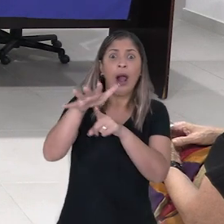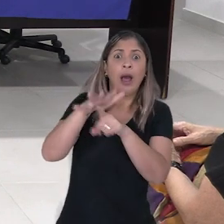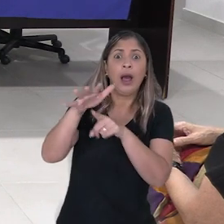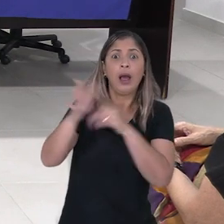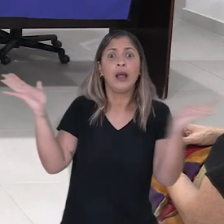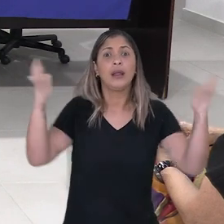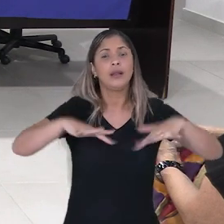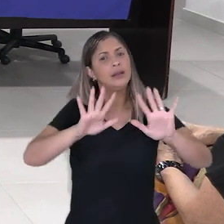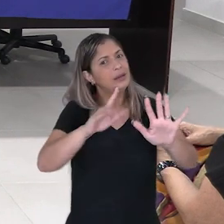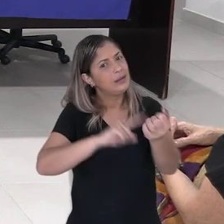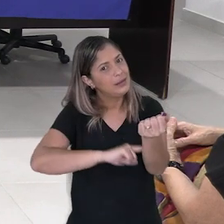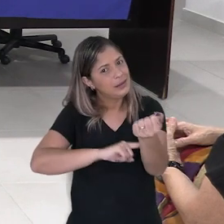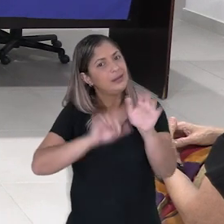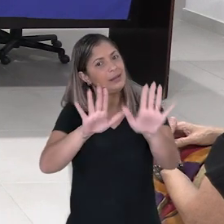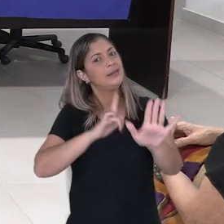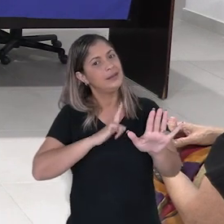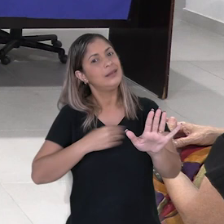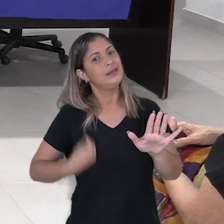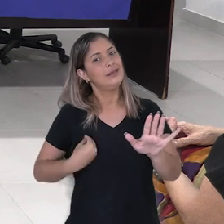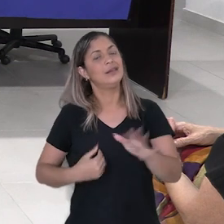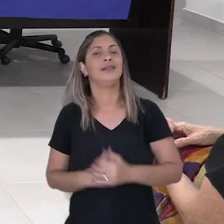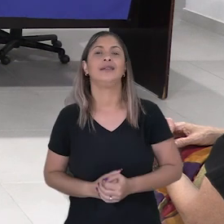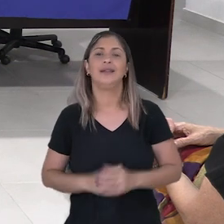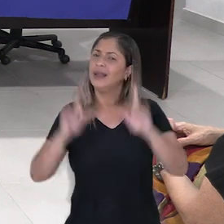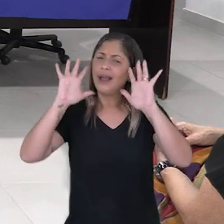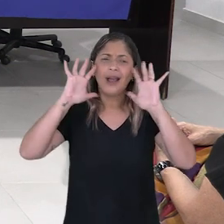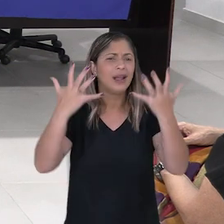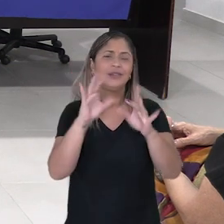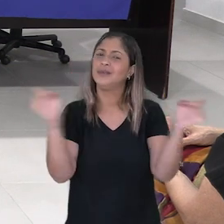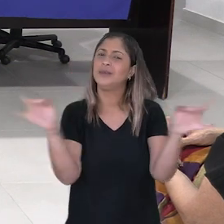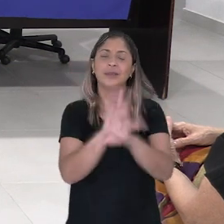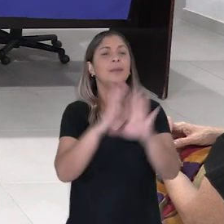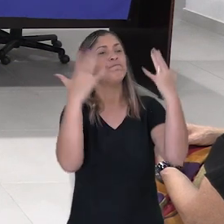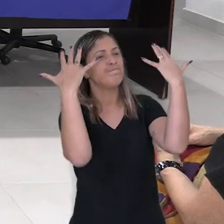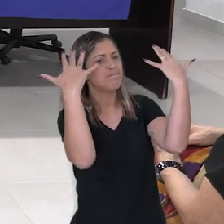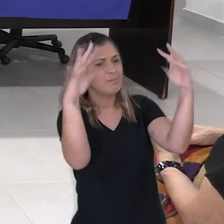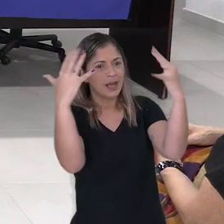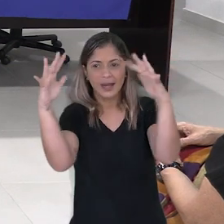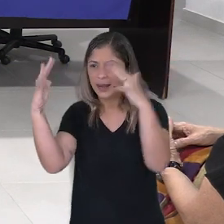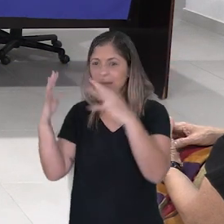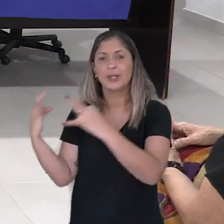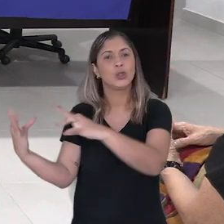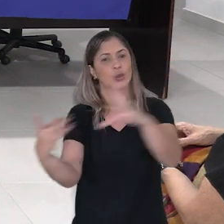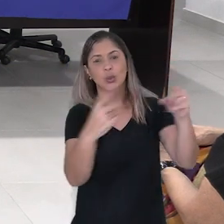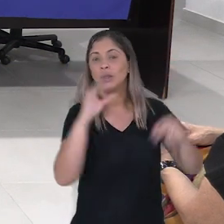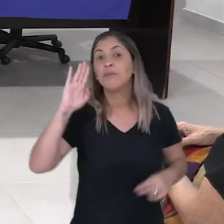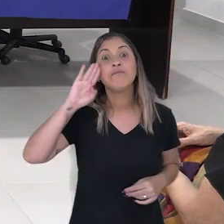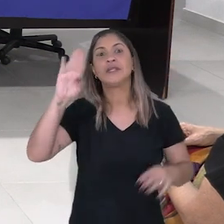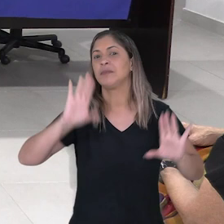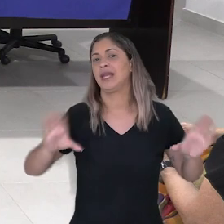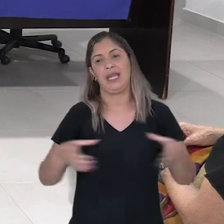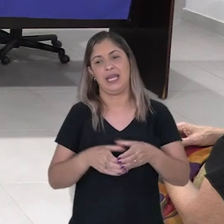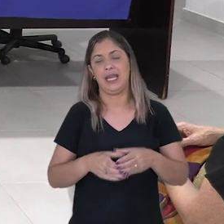calma, você está aí. Então, tá resolvido. Então, parabéns para todo mundo e principalmente para a minha